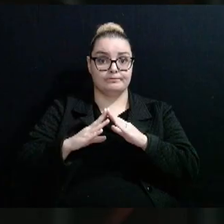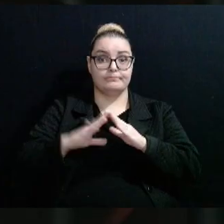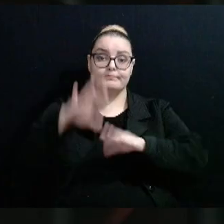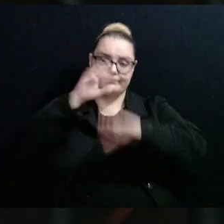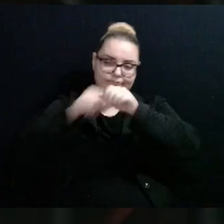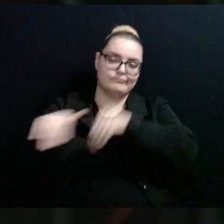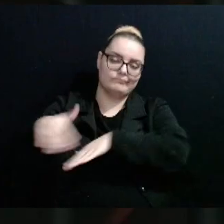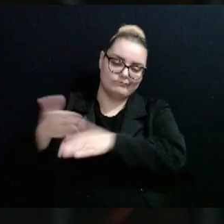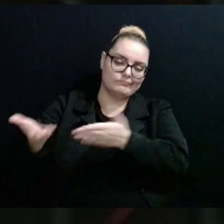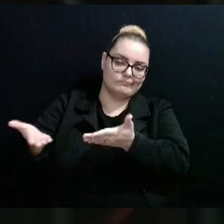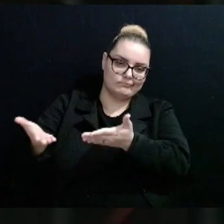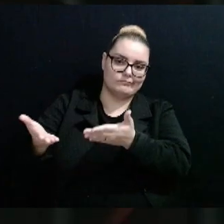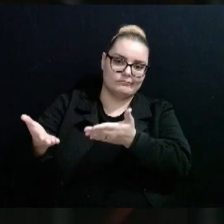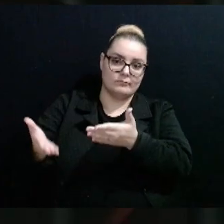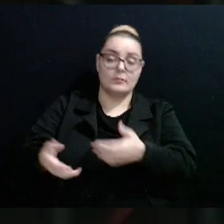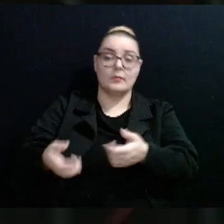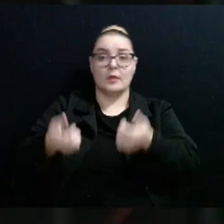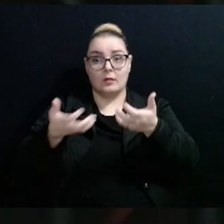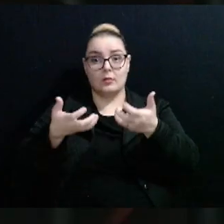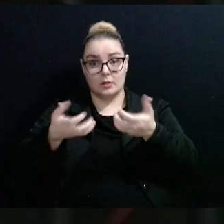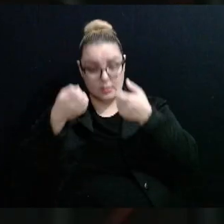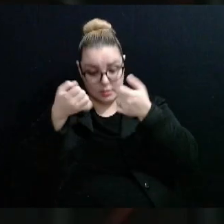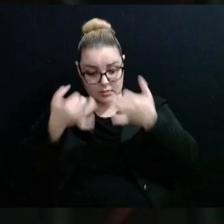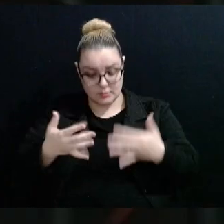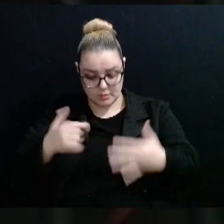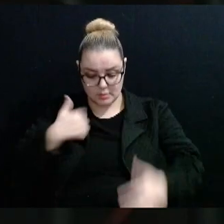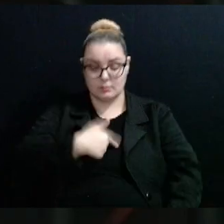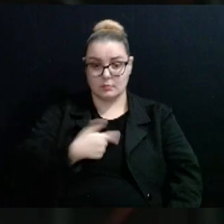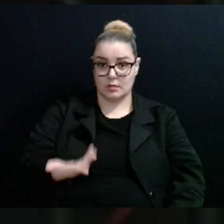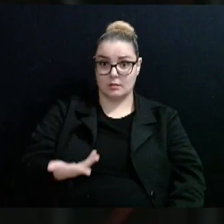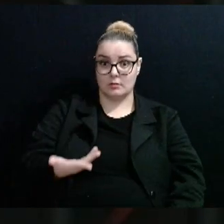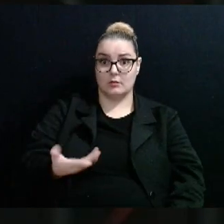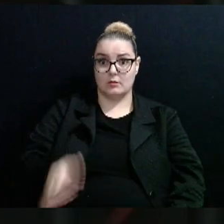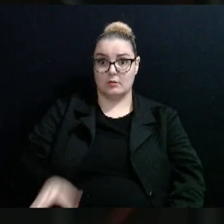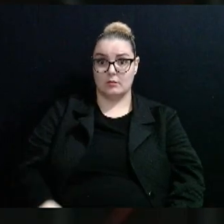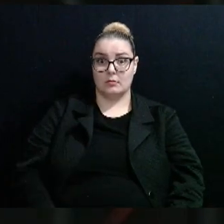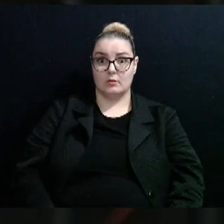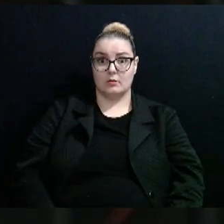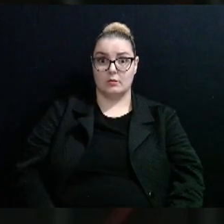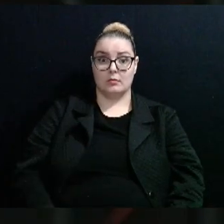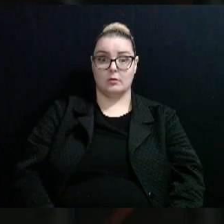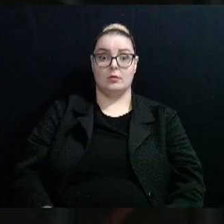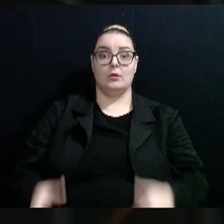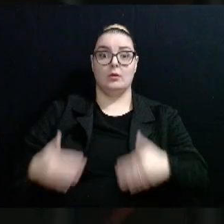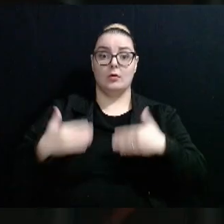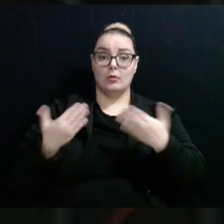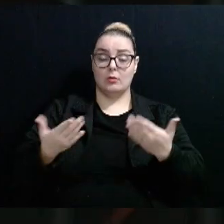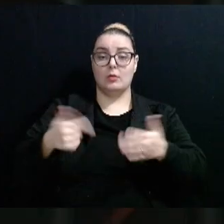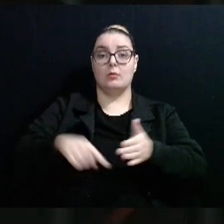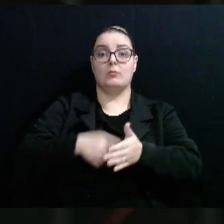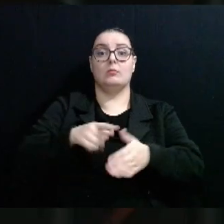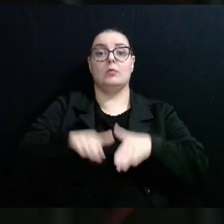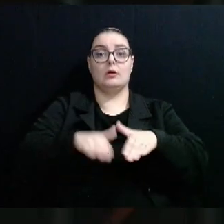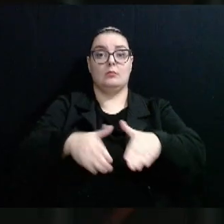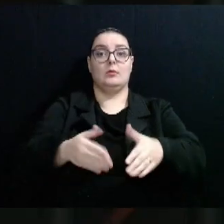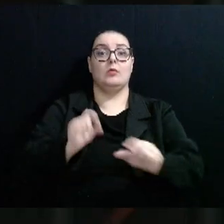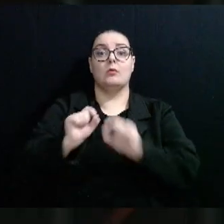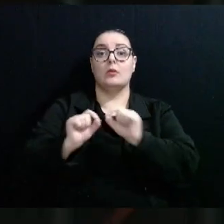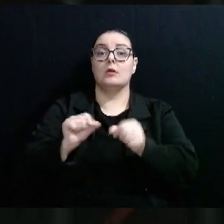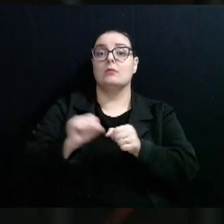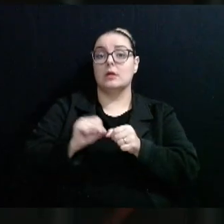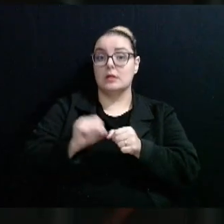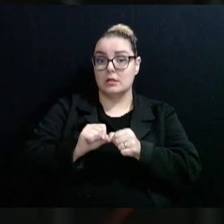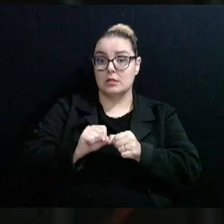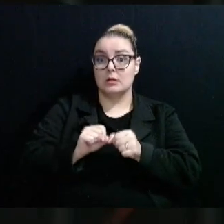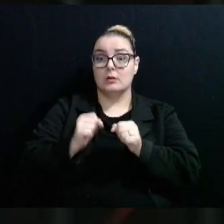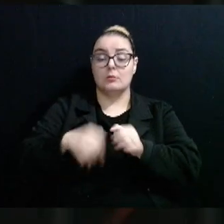Dani, que você explicasse para a gente qual que é o primeiro passo. Como que a gente deve fazer para poder chegar